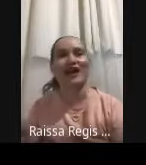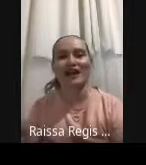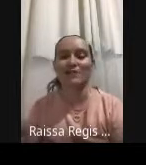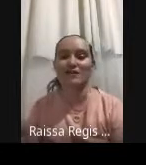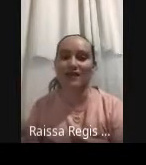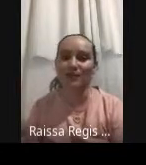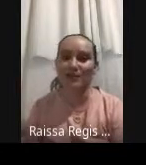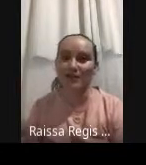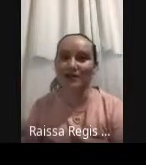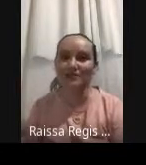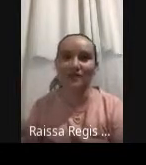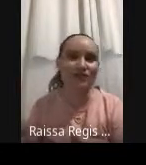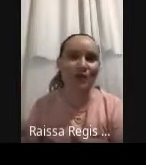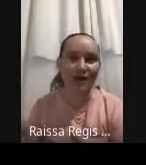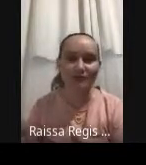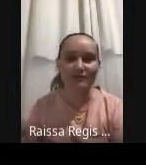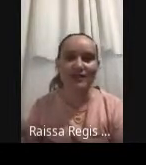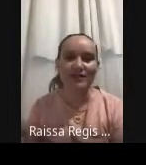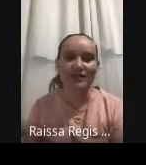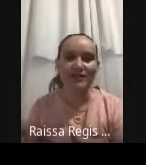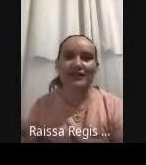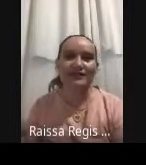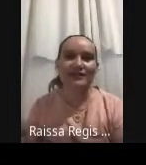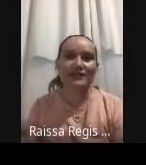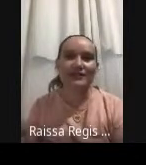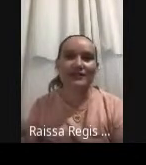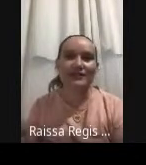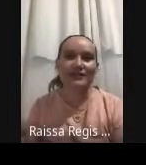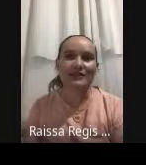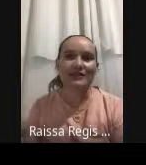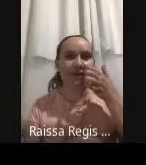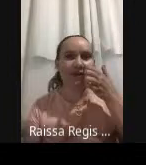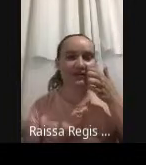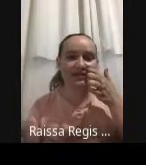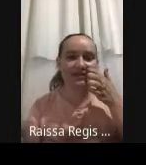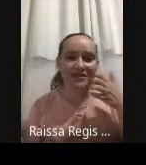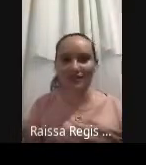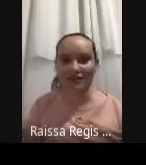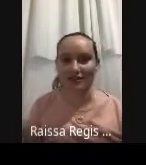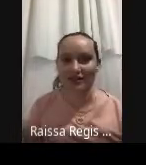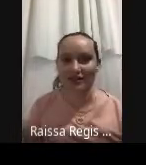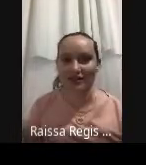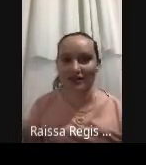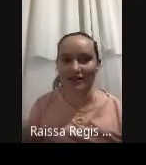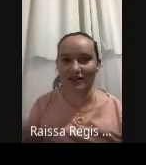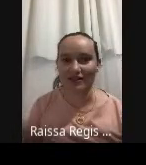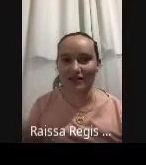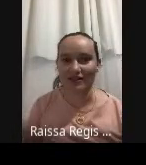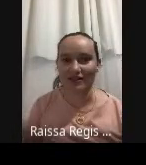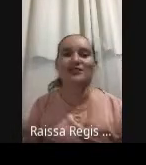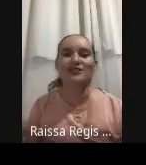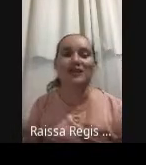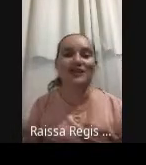falar, a Libras, ela é uma língua visual. Então, é o que a Lucélia está fazendo aqui, né, hoje,